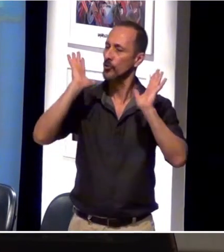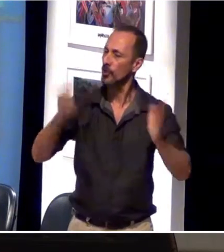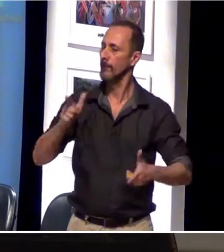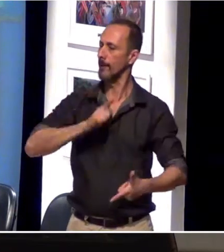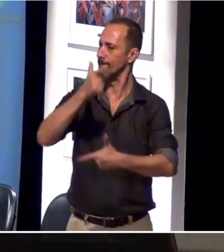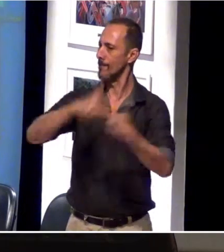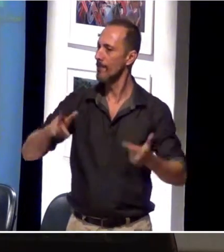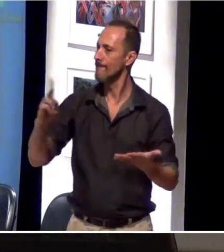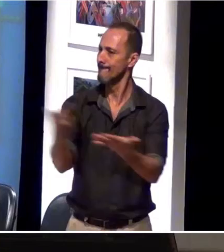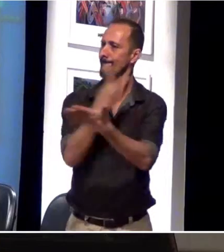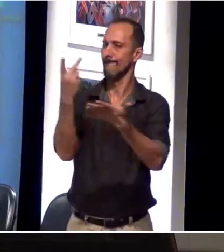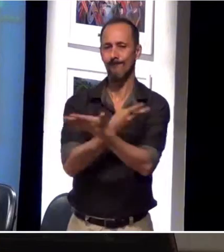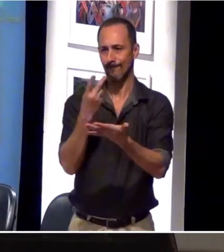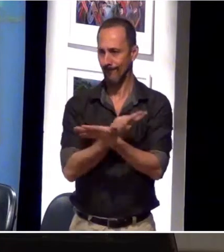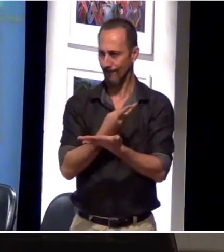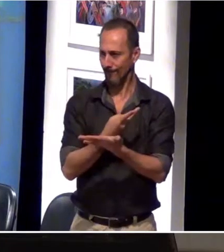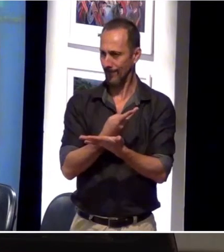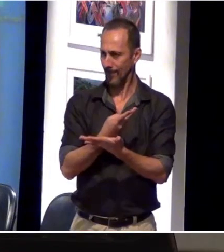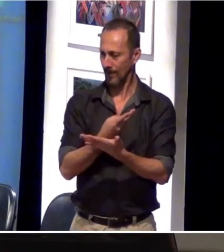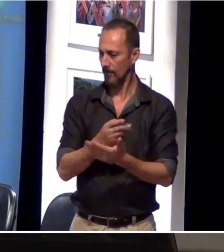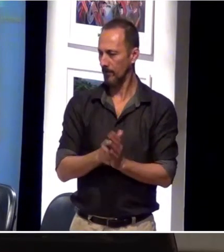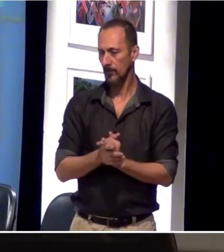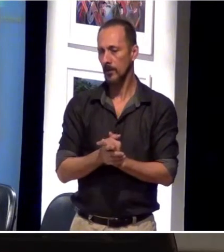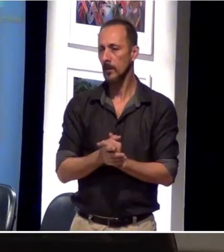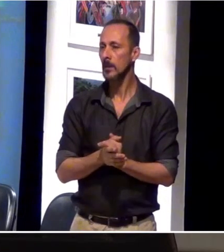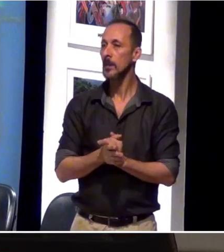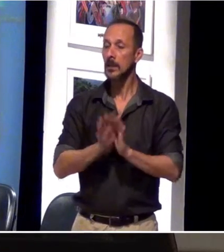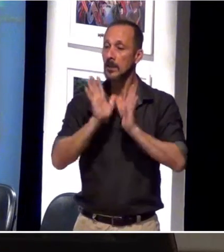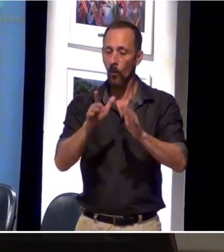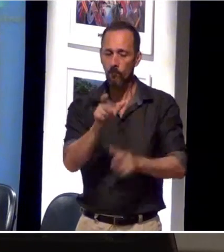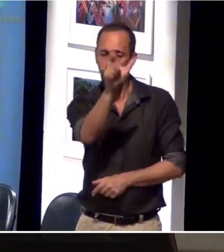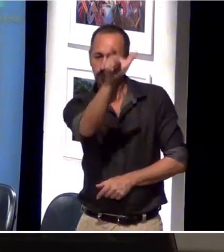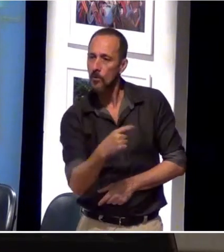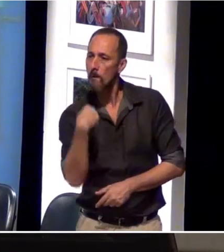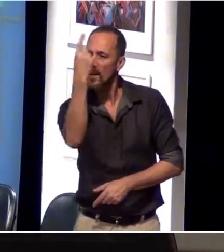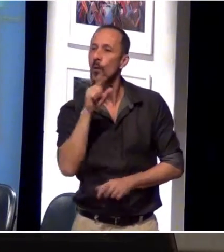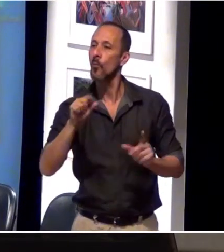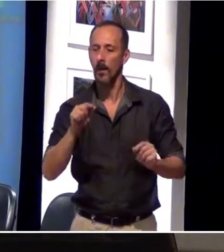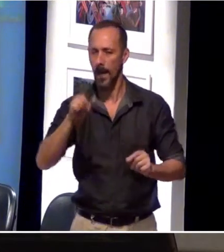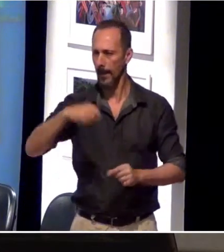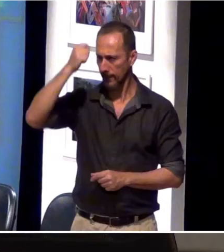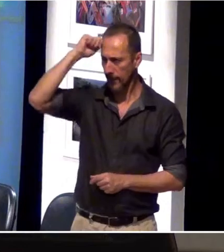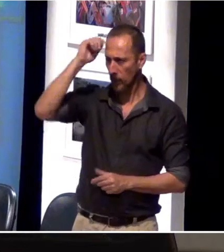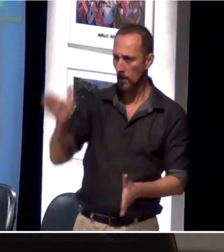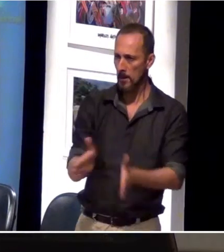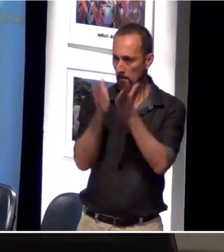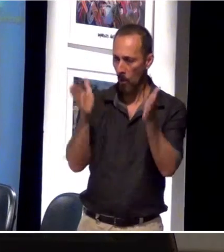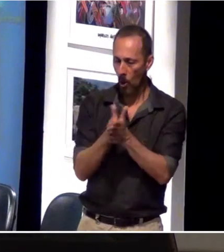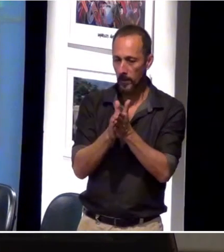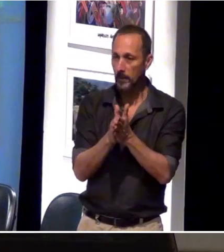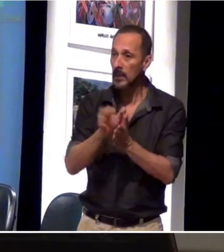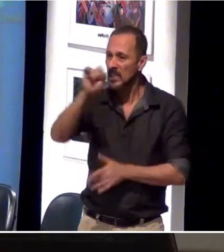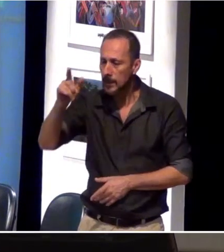E aí, nessa lógica, o fato dele ser negro e pobre viabiliza que ele seja